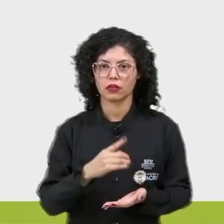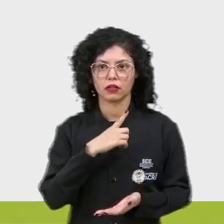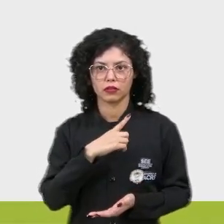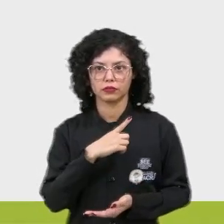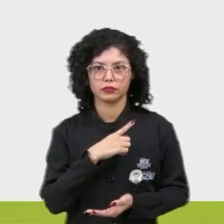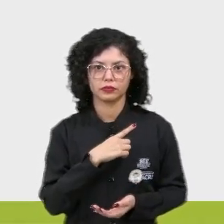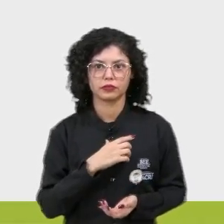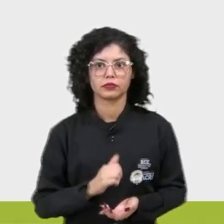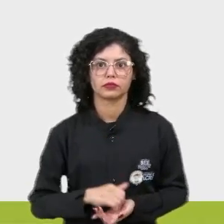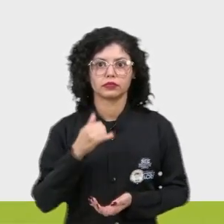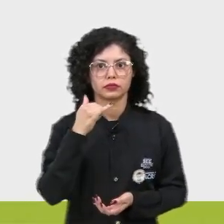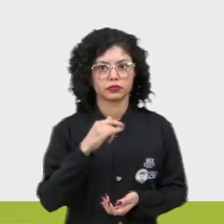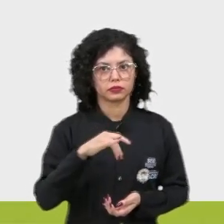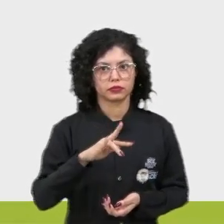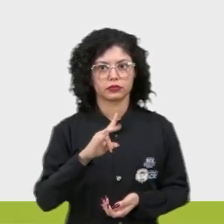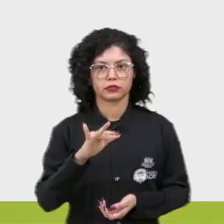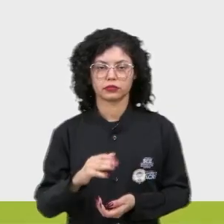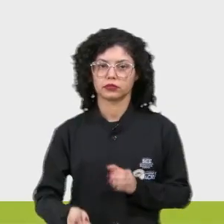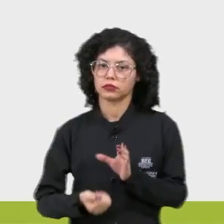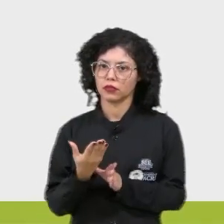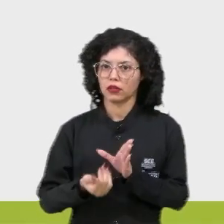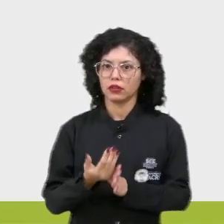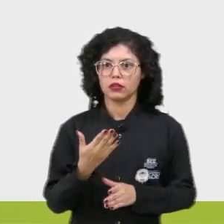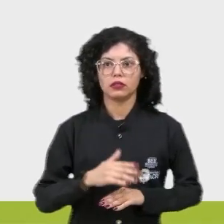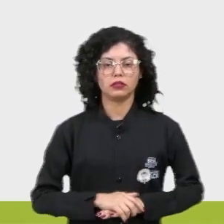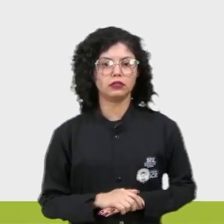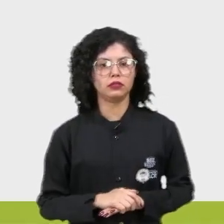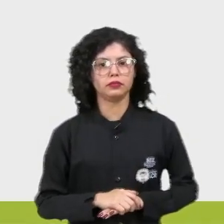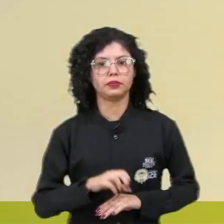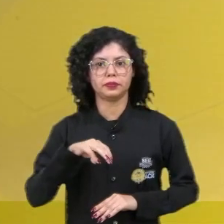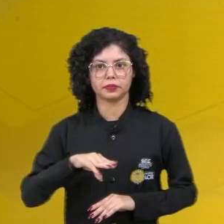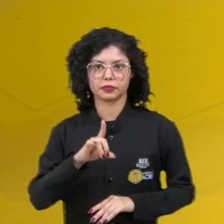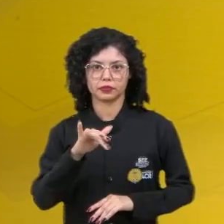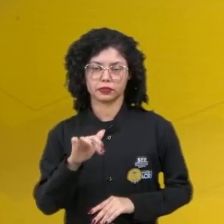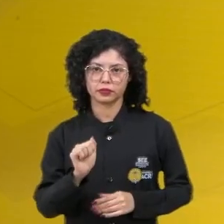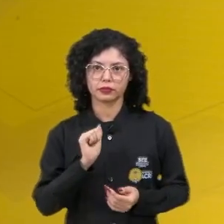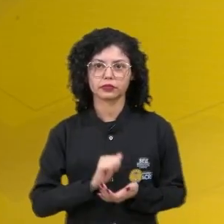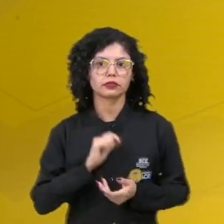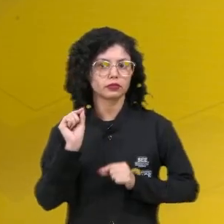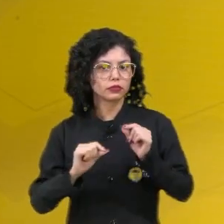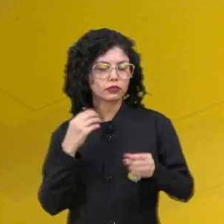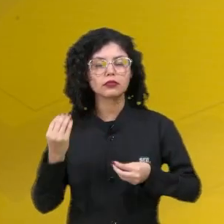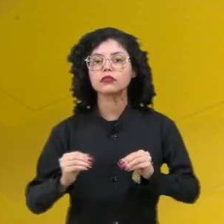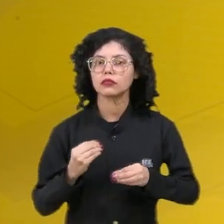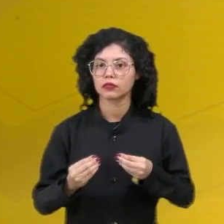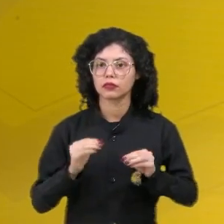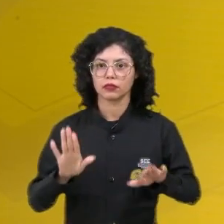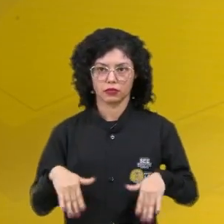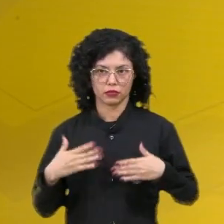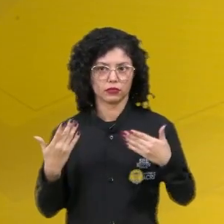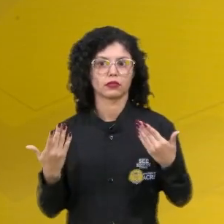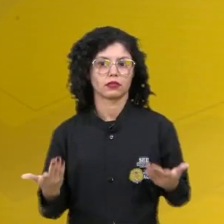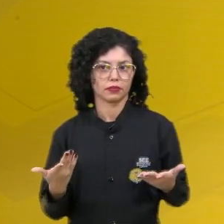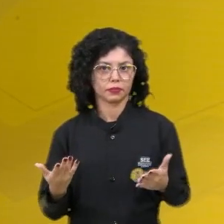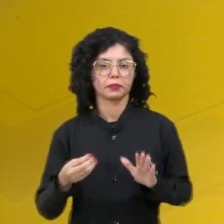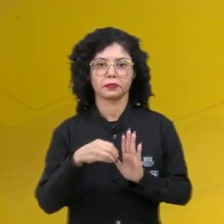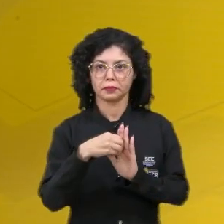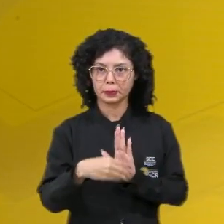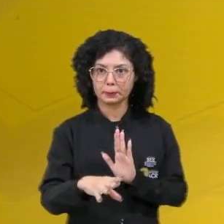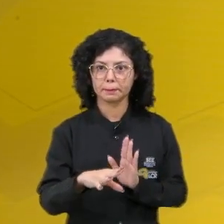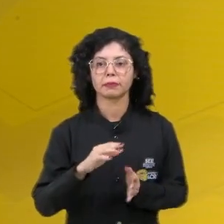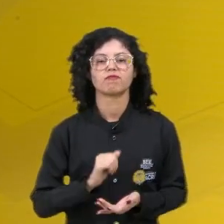ou imprevisto com os produtos. Então, modais de transporte é o modo pelo qual está sendo